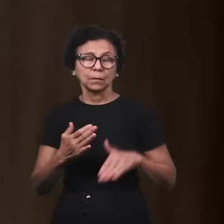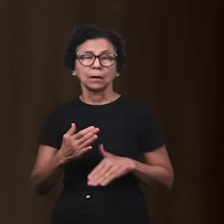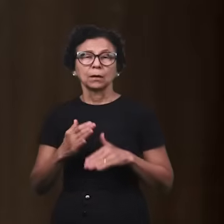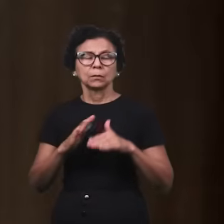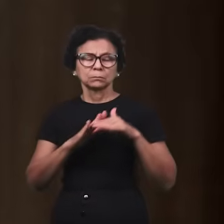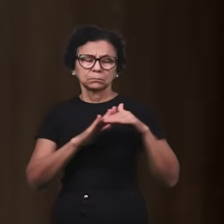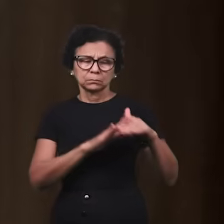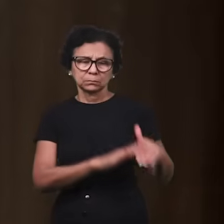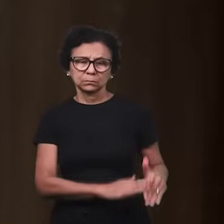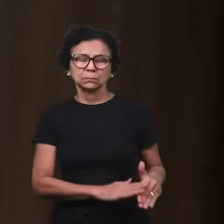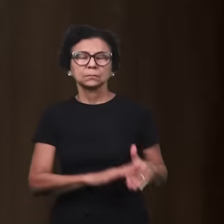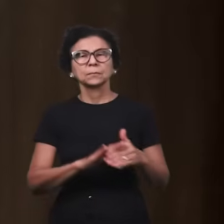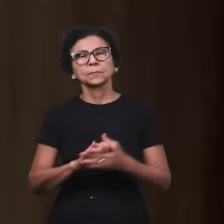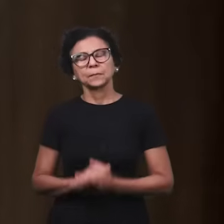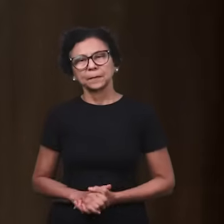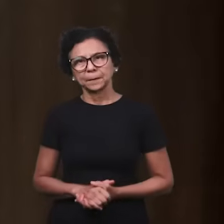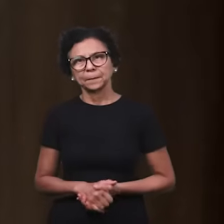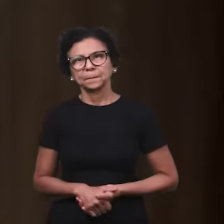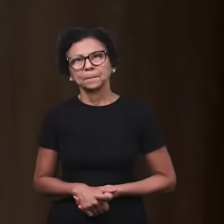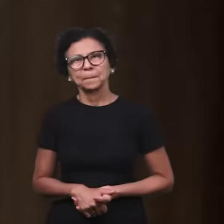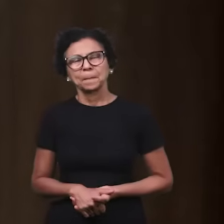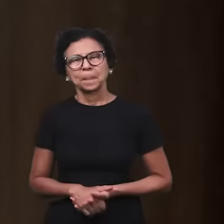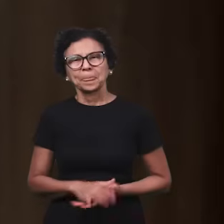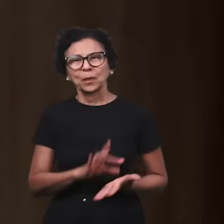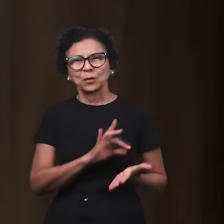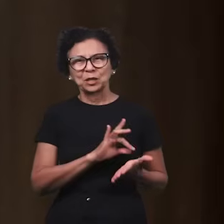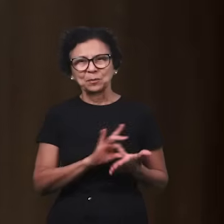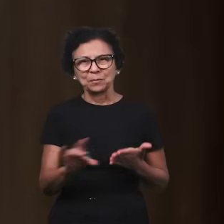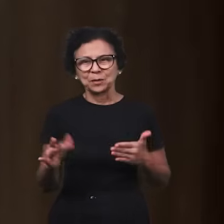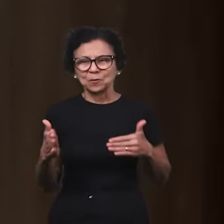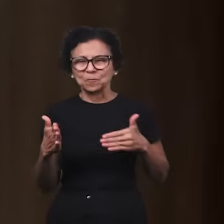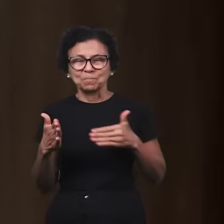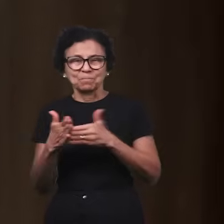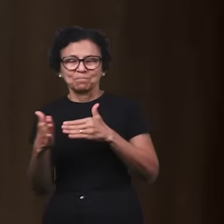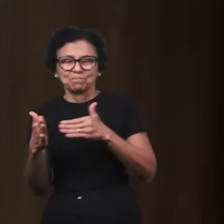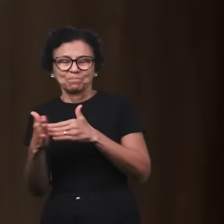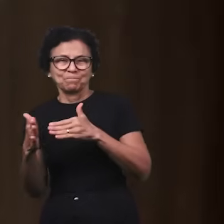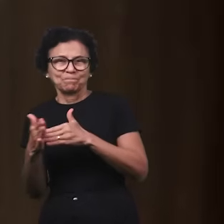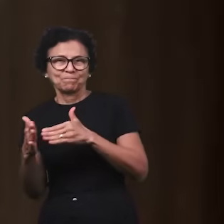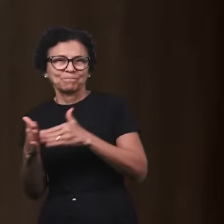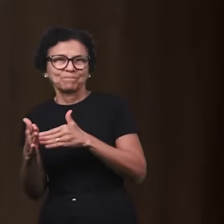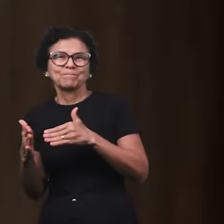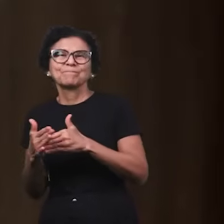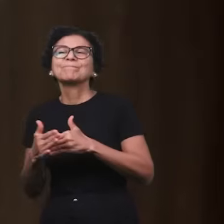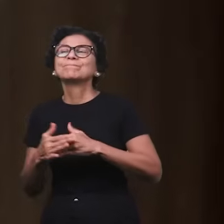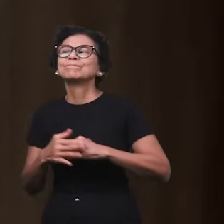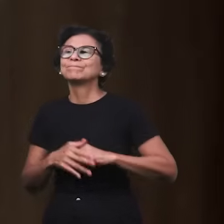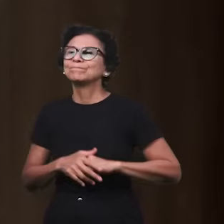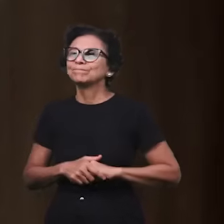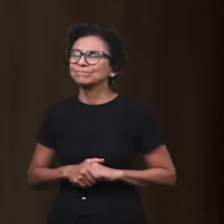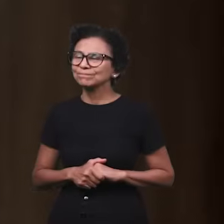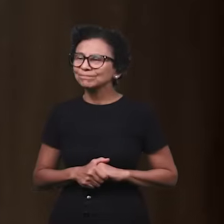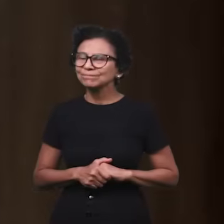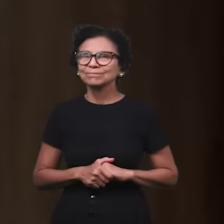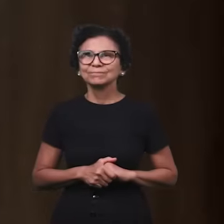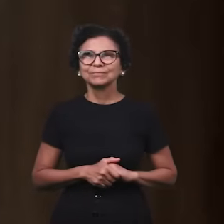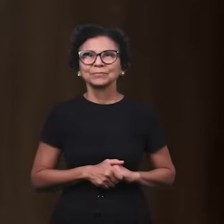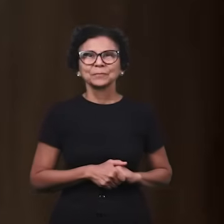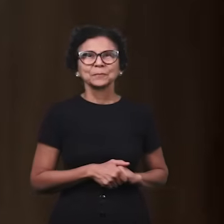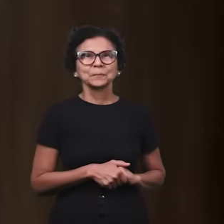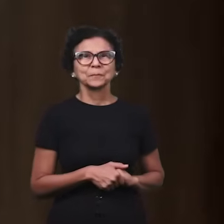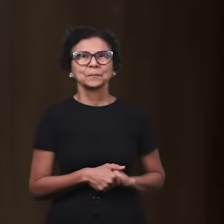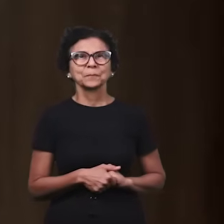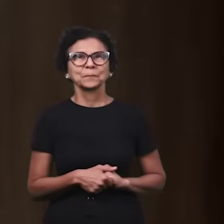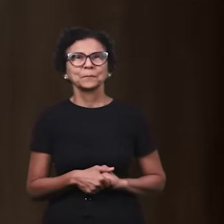presença do Senhor, onde os inimigos não conseguem invadir, não conseguem entrar. E podemos deixar